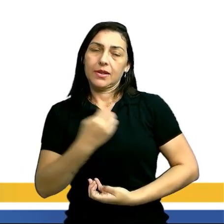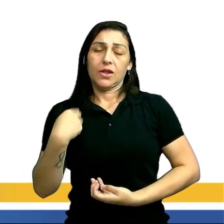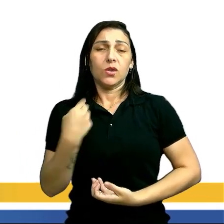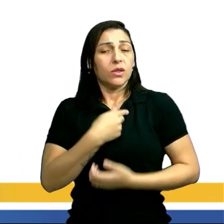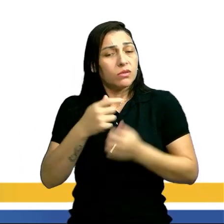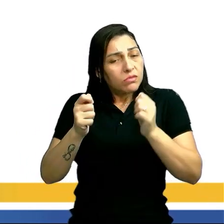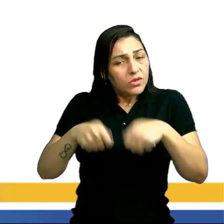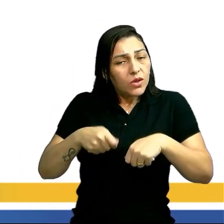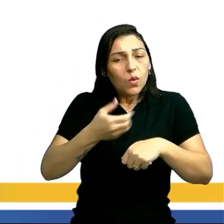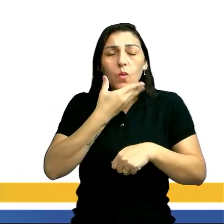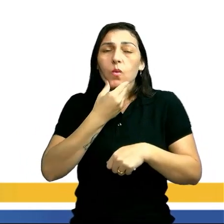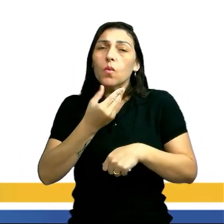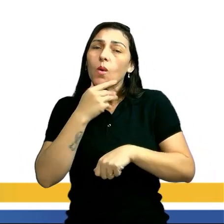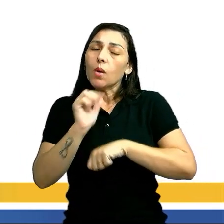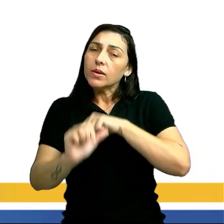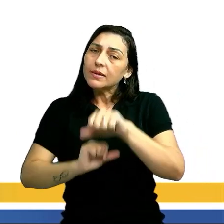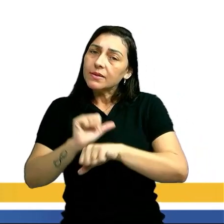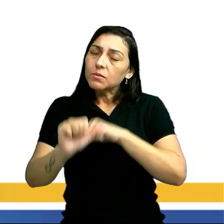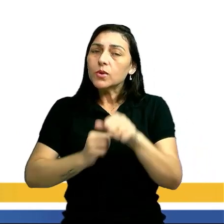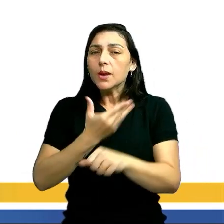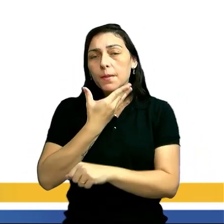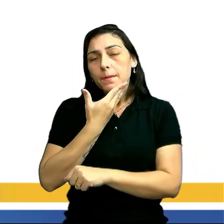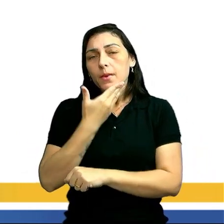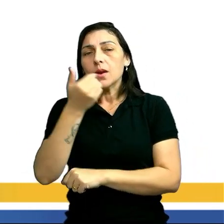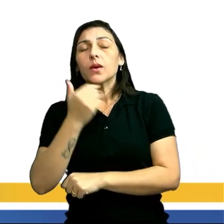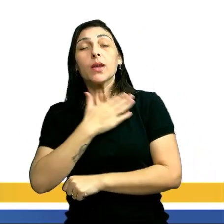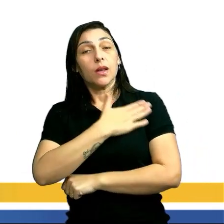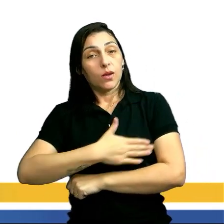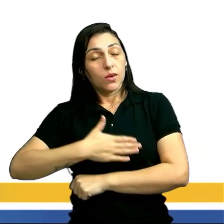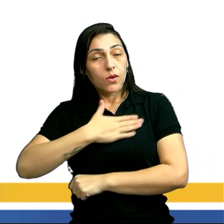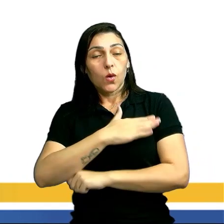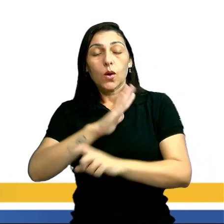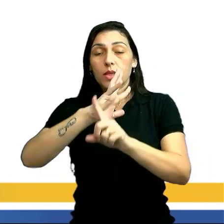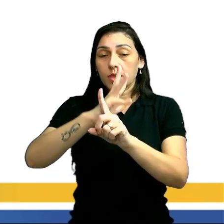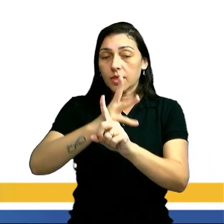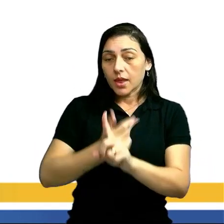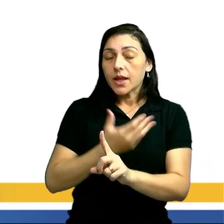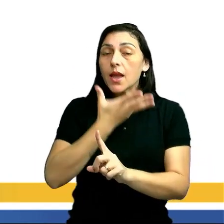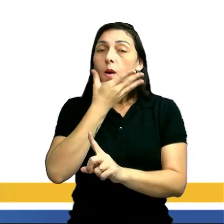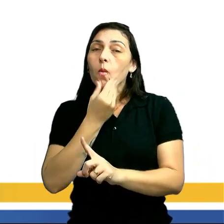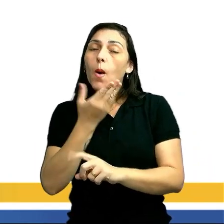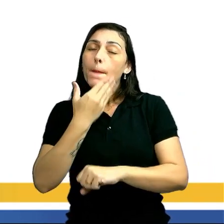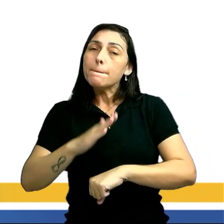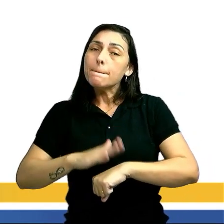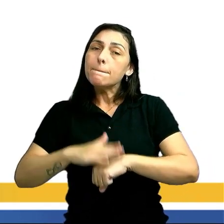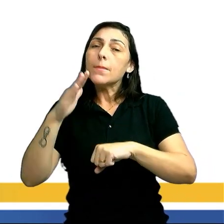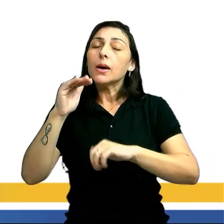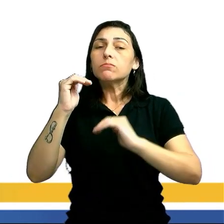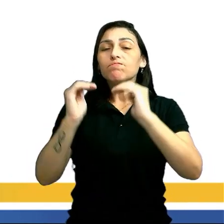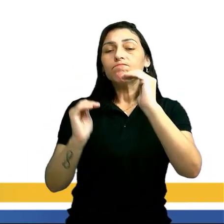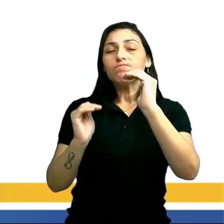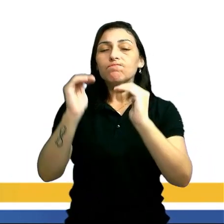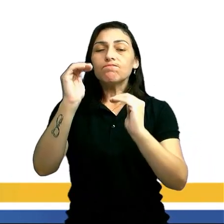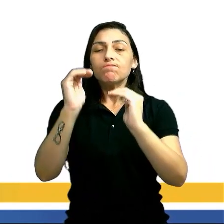nossas condições. O homem se torna melhor. O homem que gosta da arte é um homem mais bem equilibrado, é um homem que